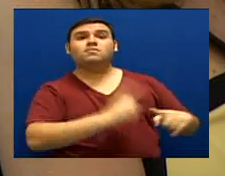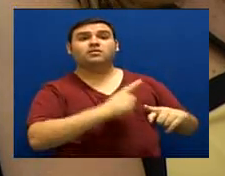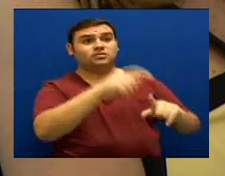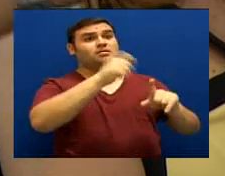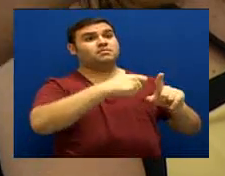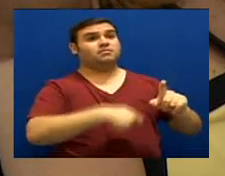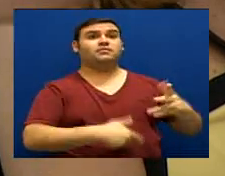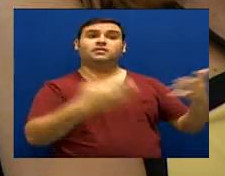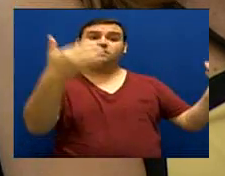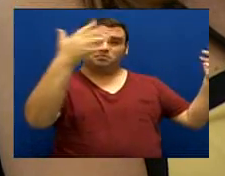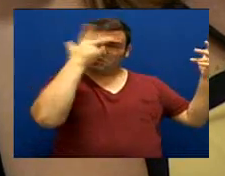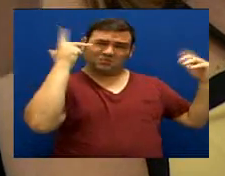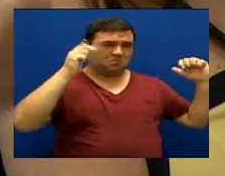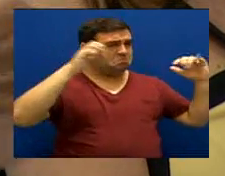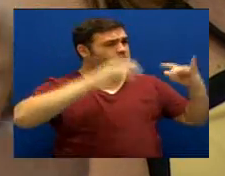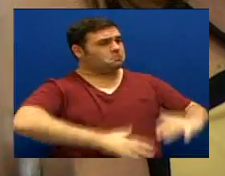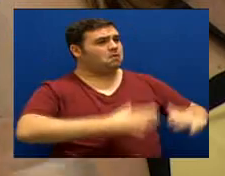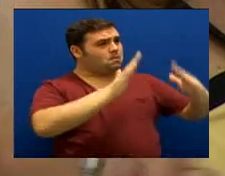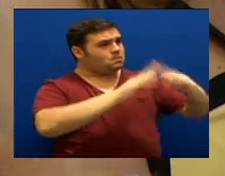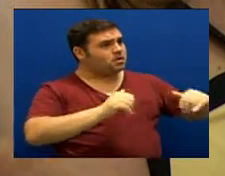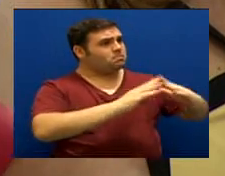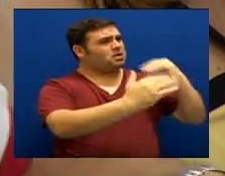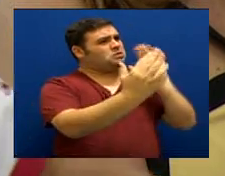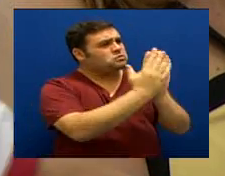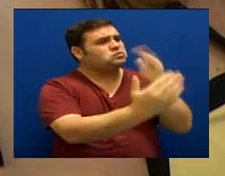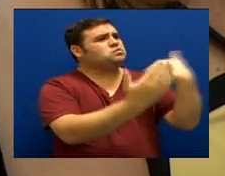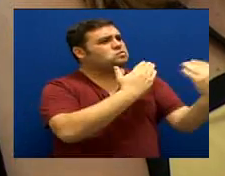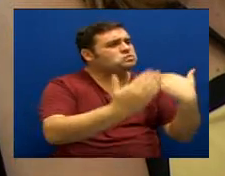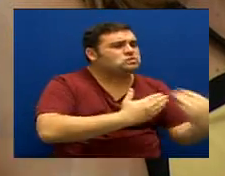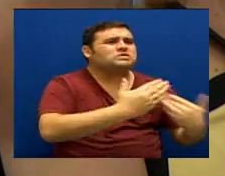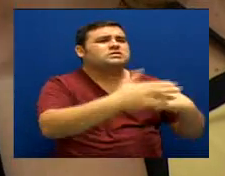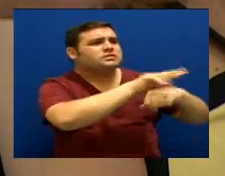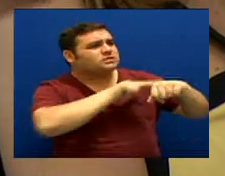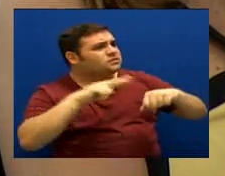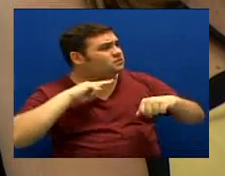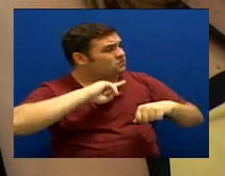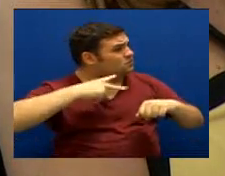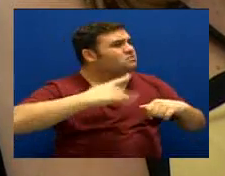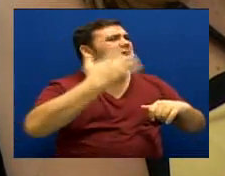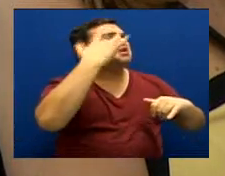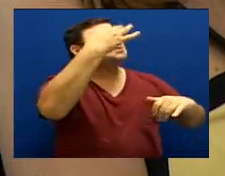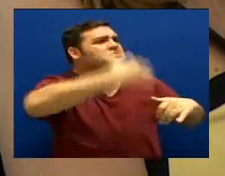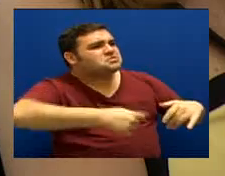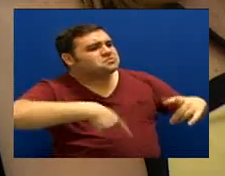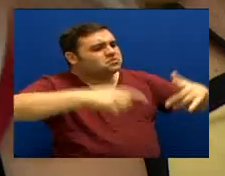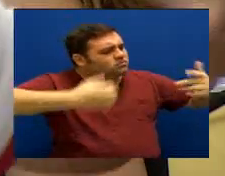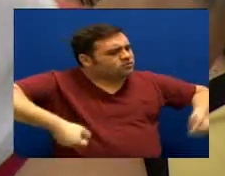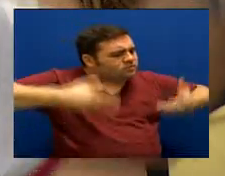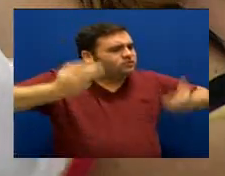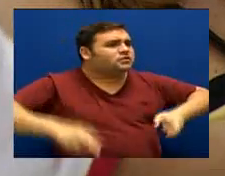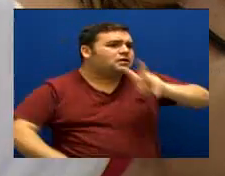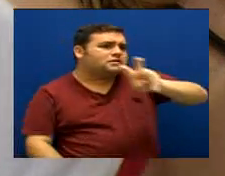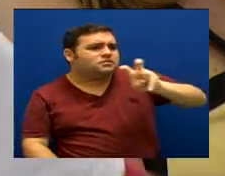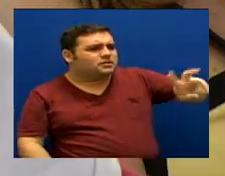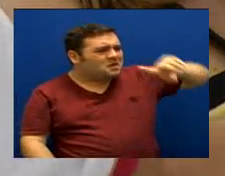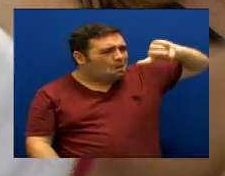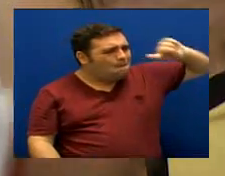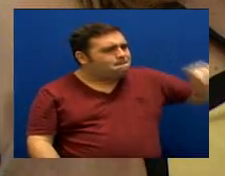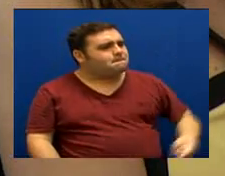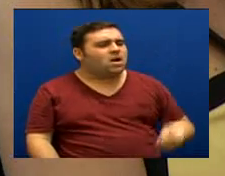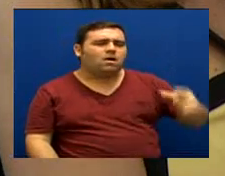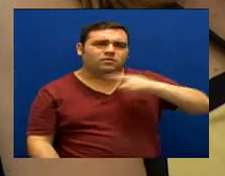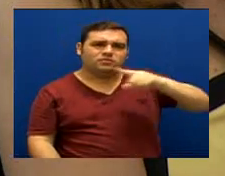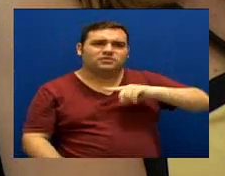mês tem que vir aqui a população comprado os vereadores só lhes olha aquilo tá justo nós gastarmos 55 milhões